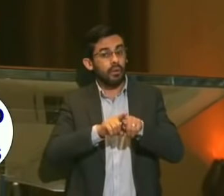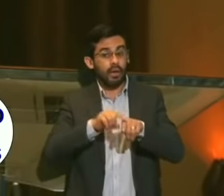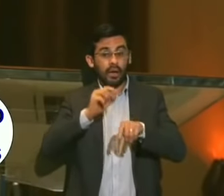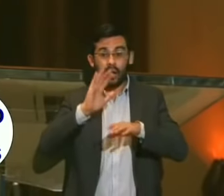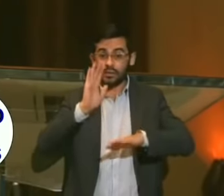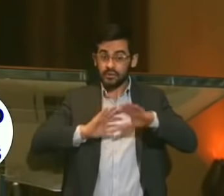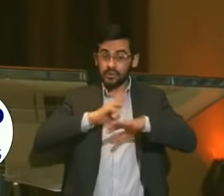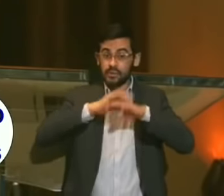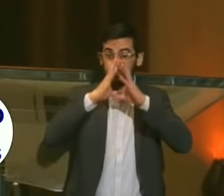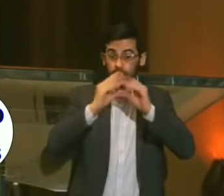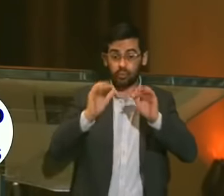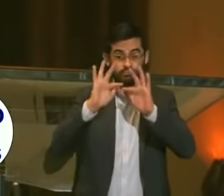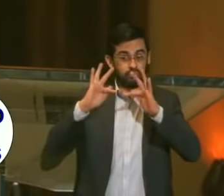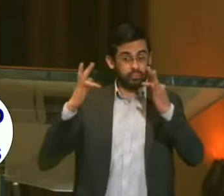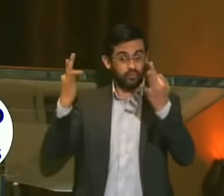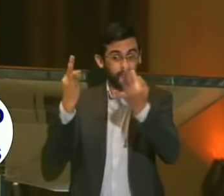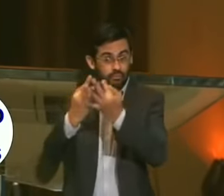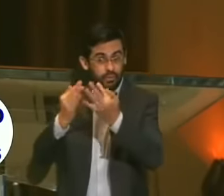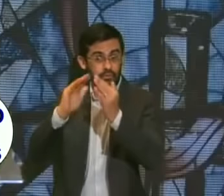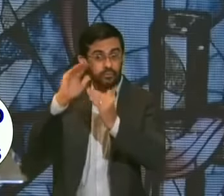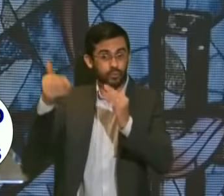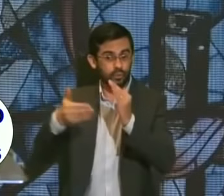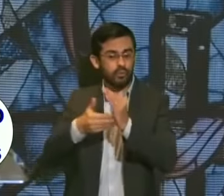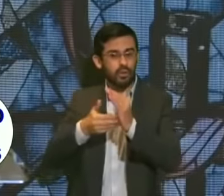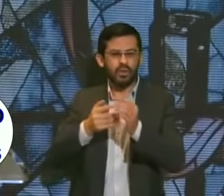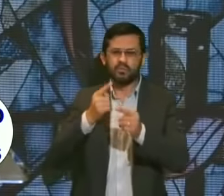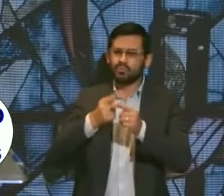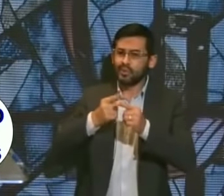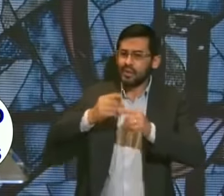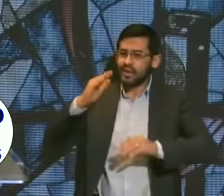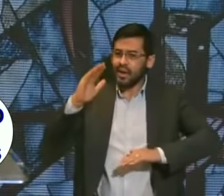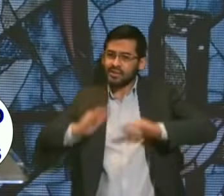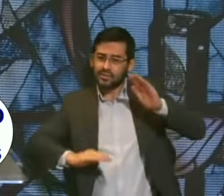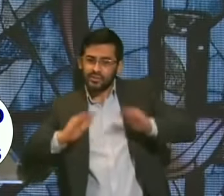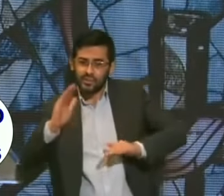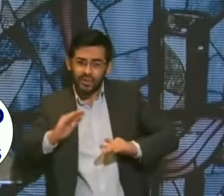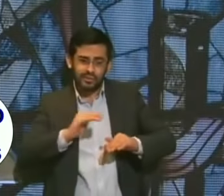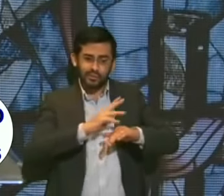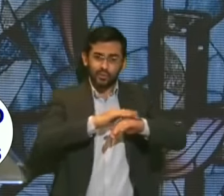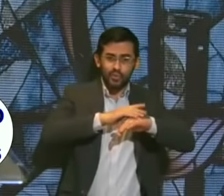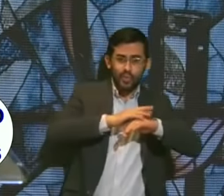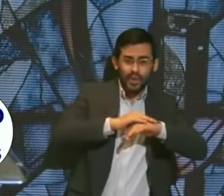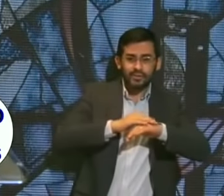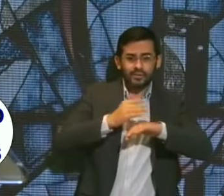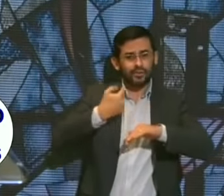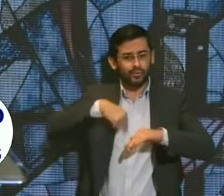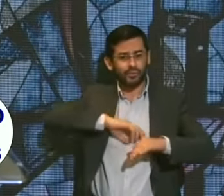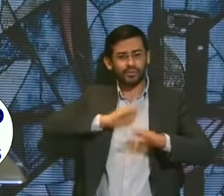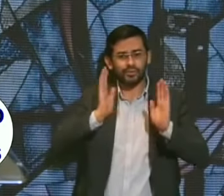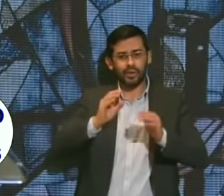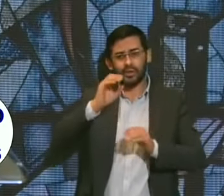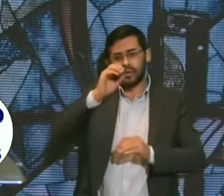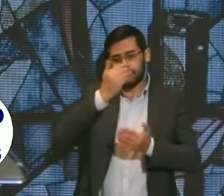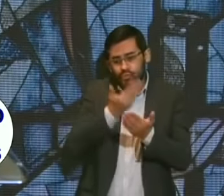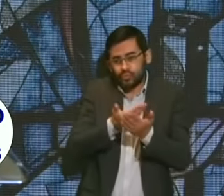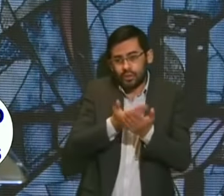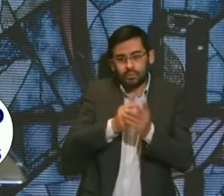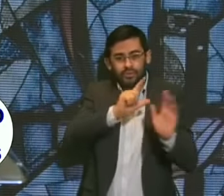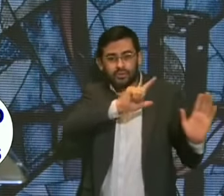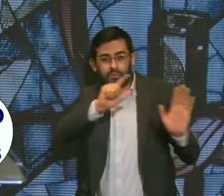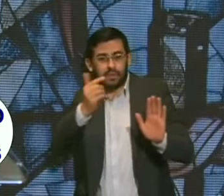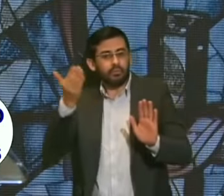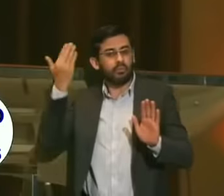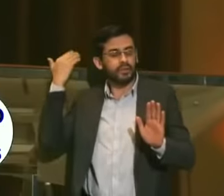família inteira. Visto que algumas doenças, como nós já estudamos na semana passada, têm a